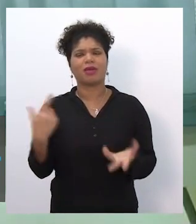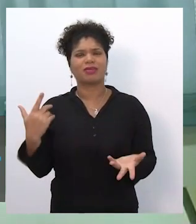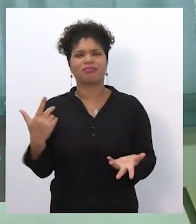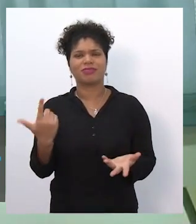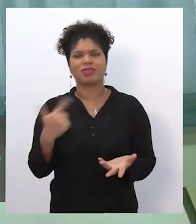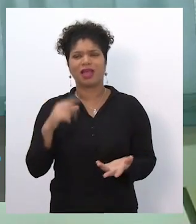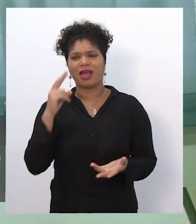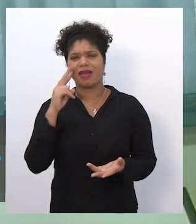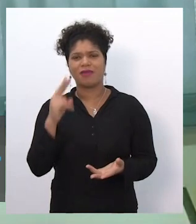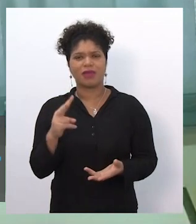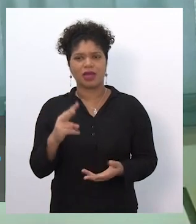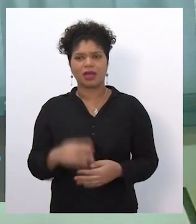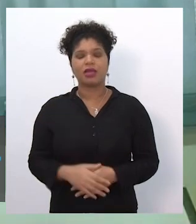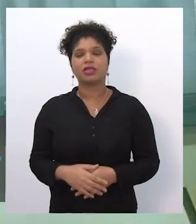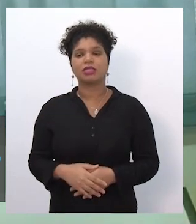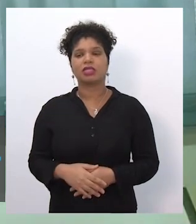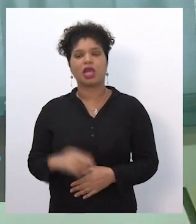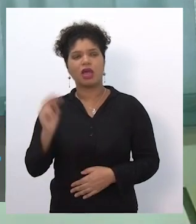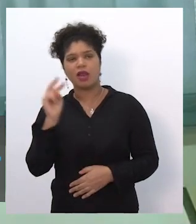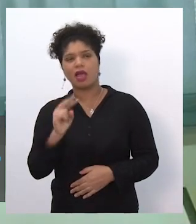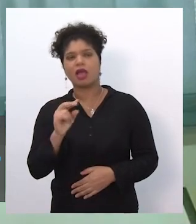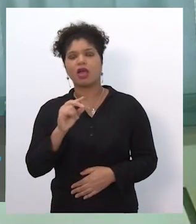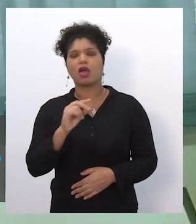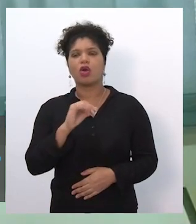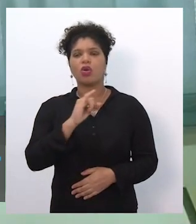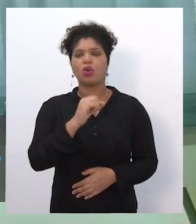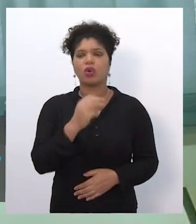Você tem que bater um olho e entender, o i3